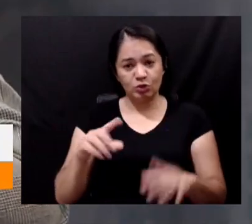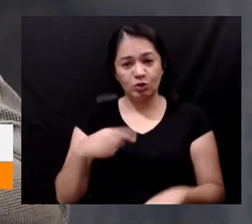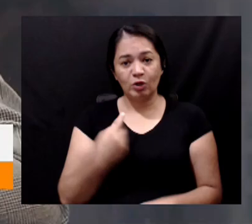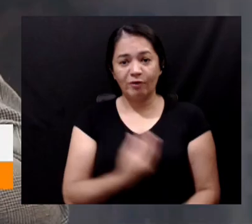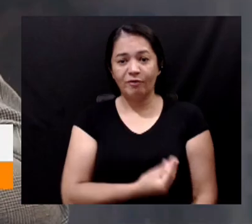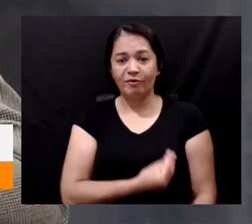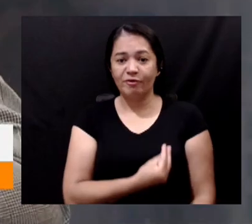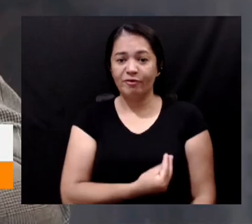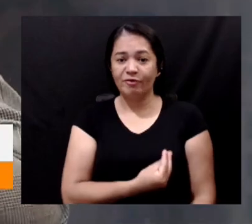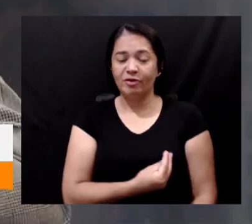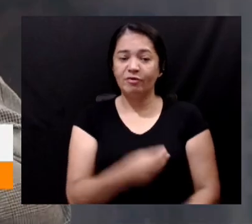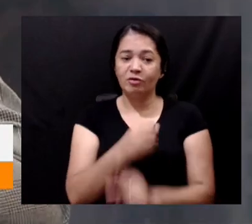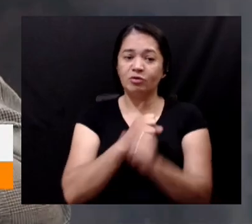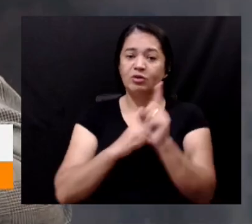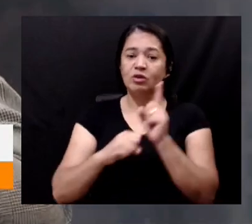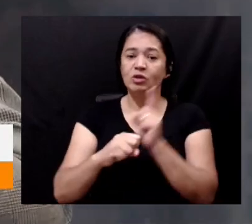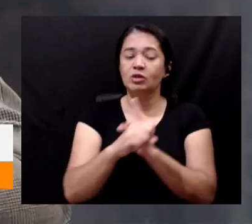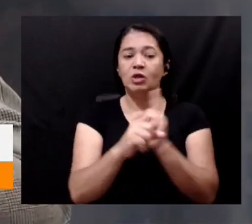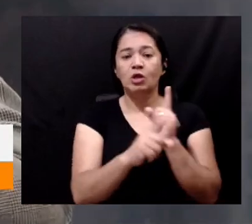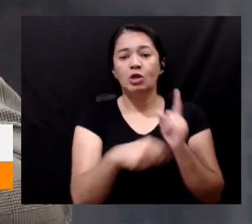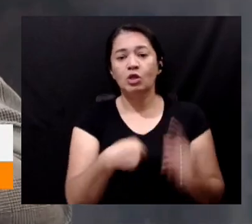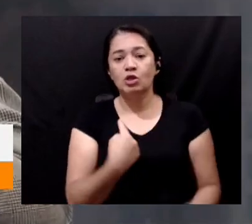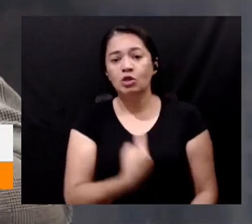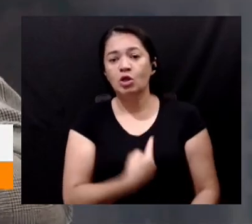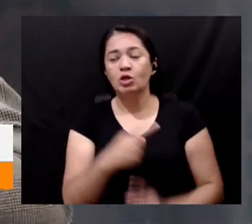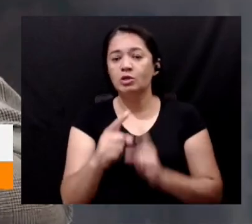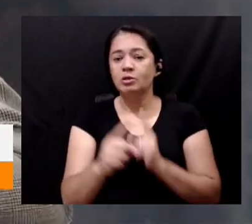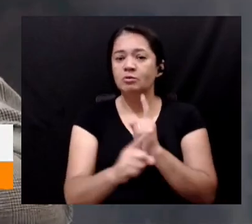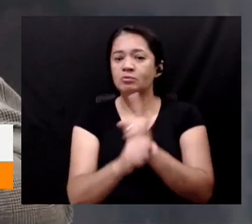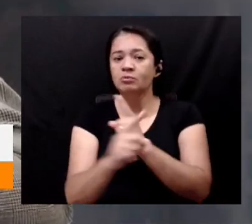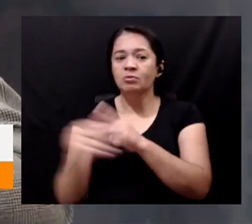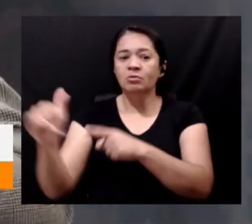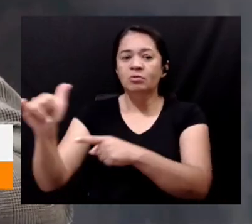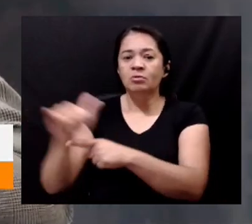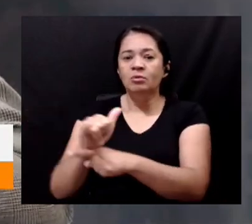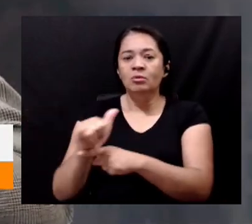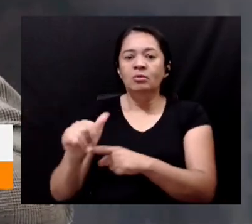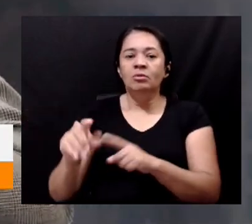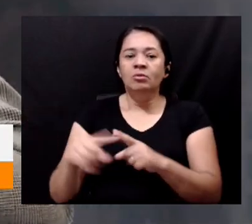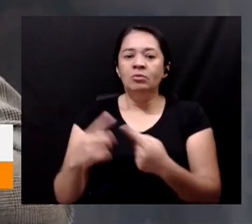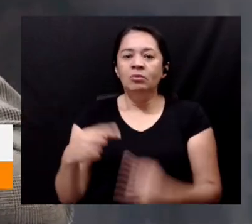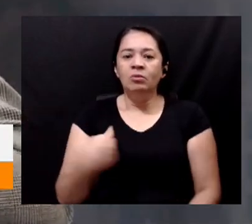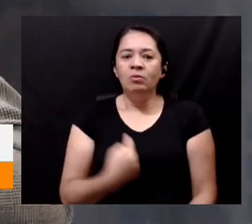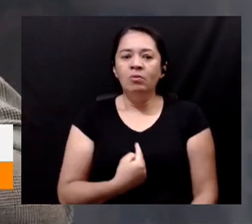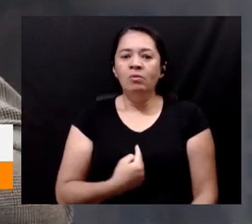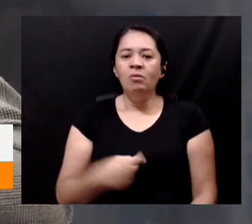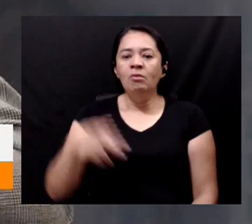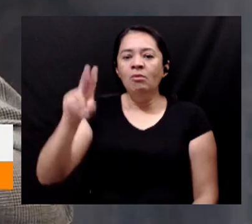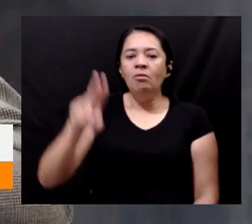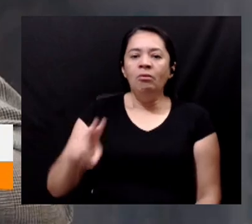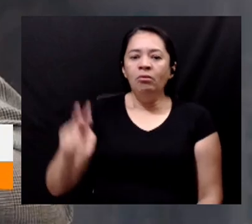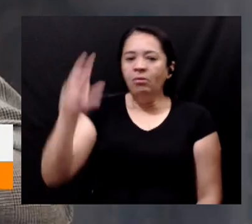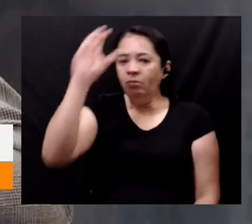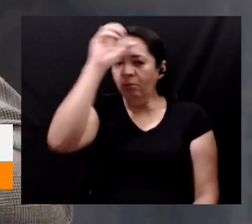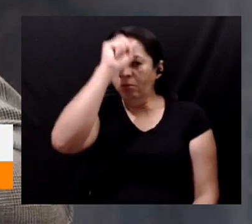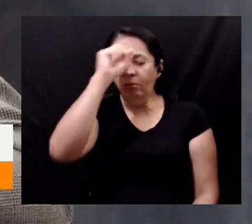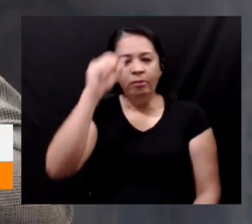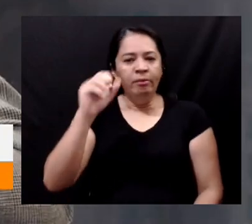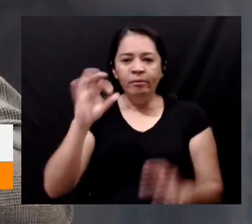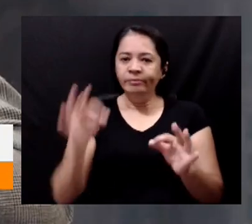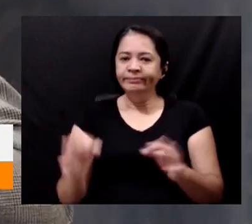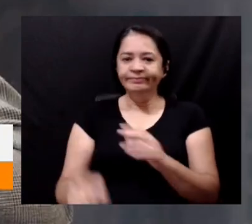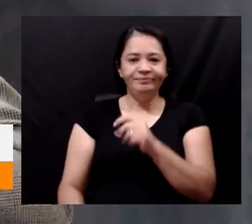nós encontramos uma ferramenta que nós ainda não aprendemos a lidar, né. Então nós estamos lidando com